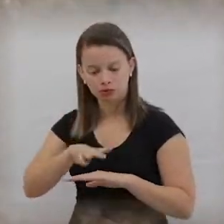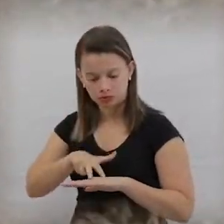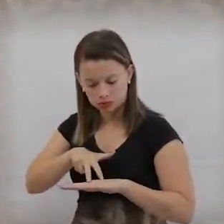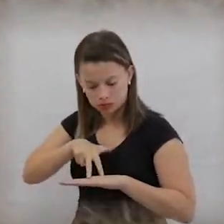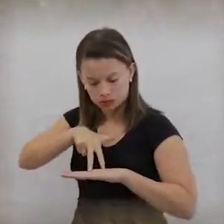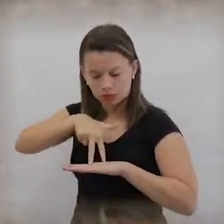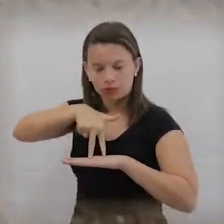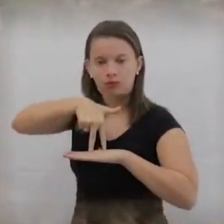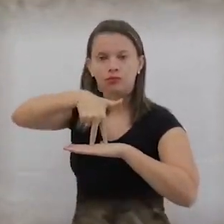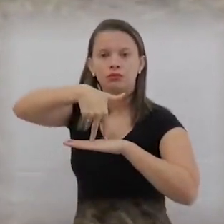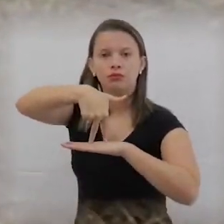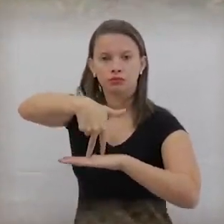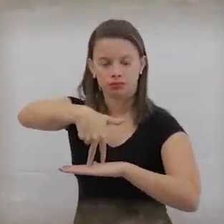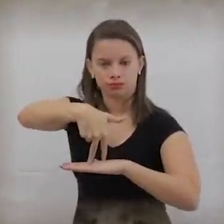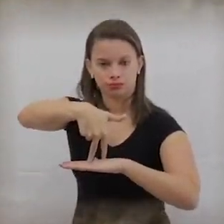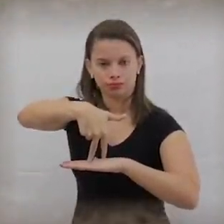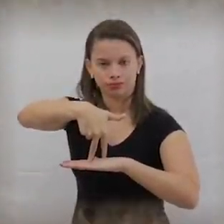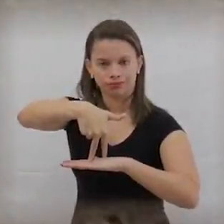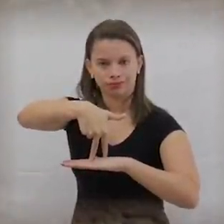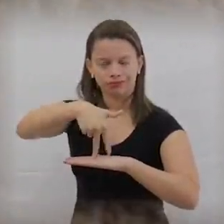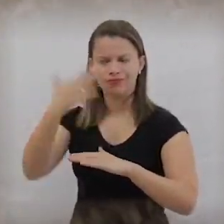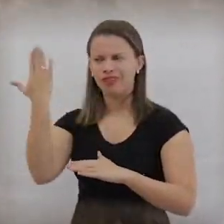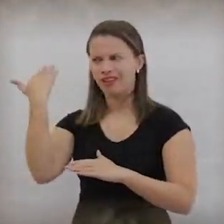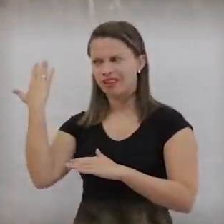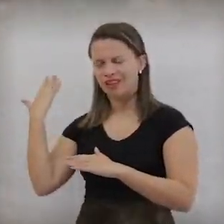do homem foi central no